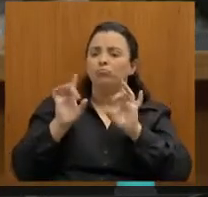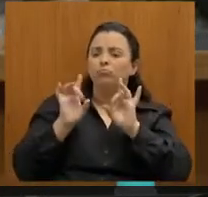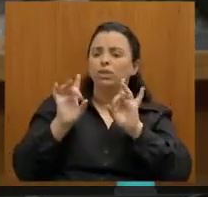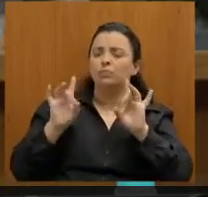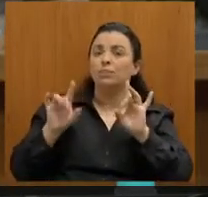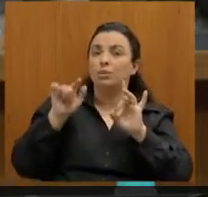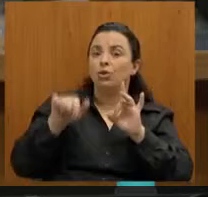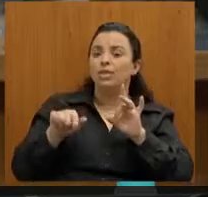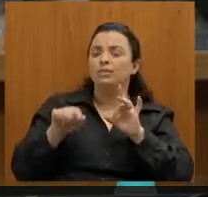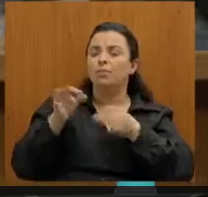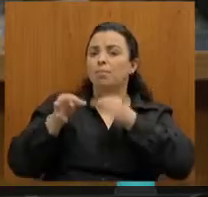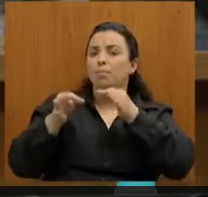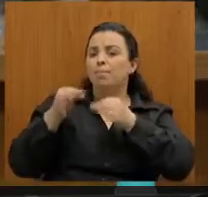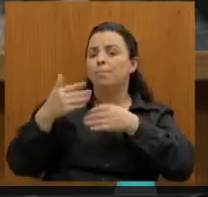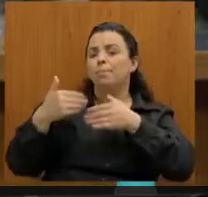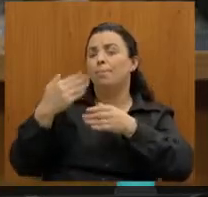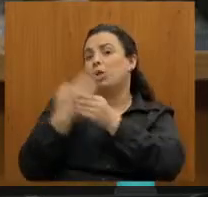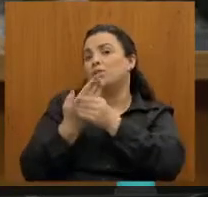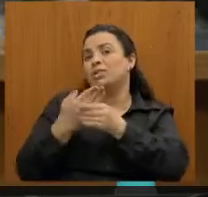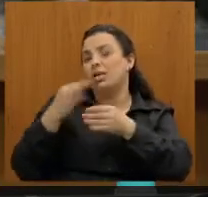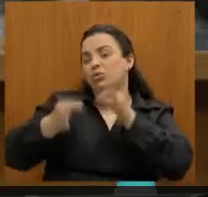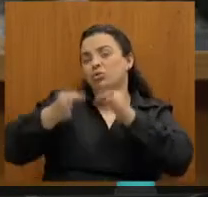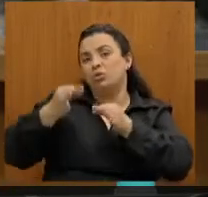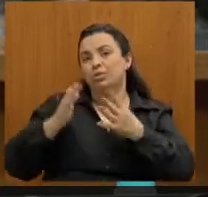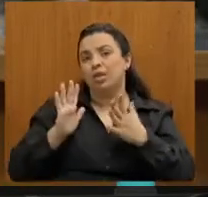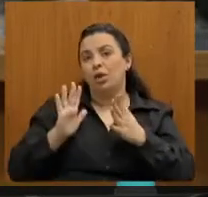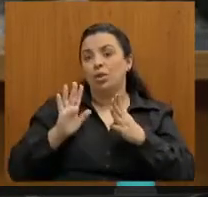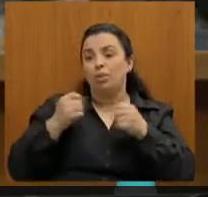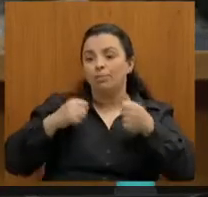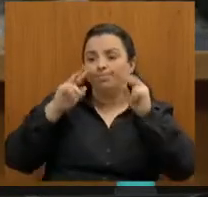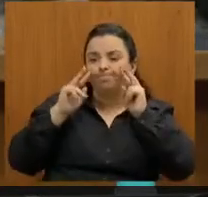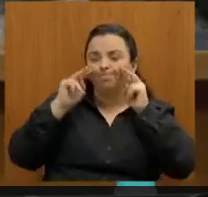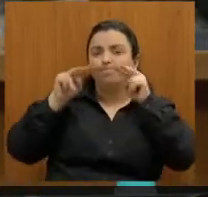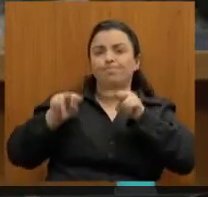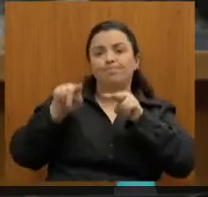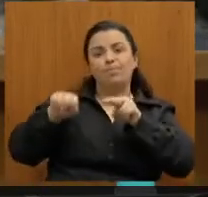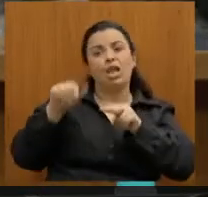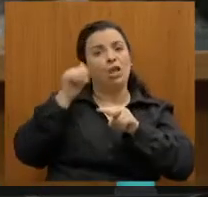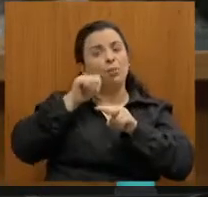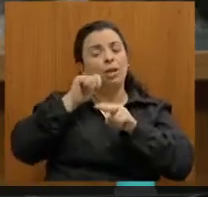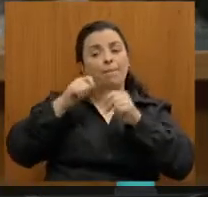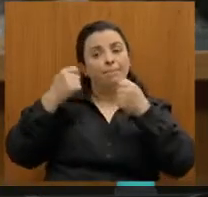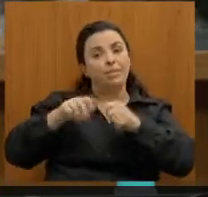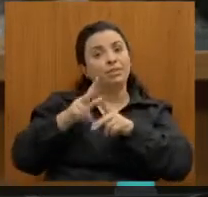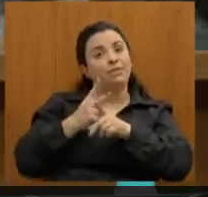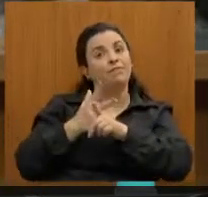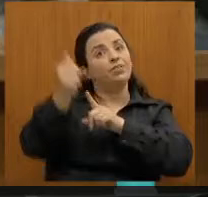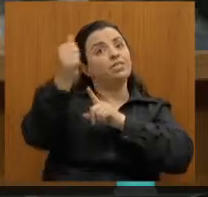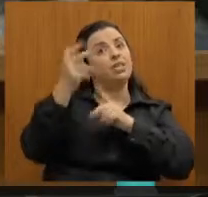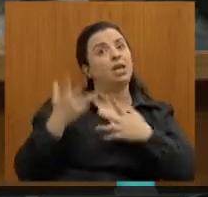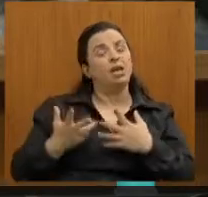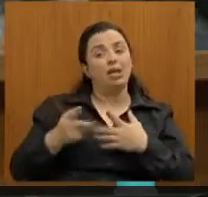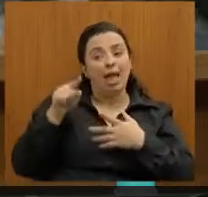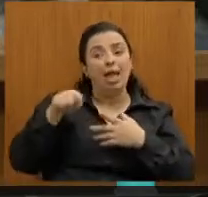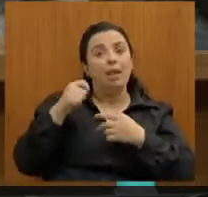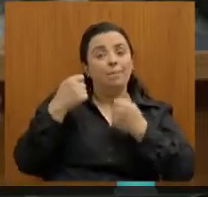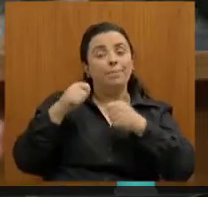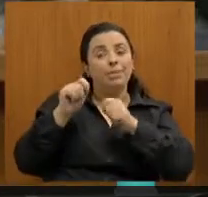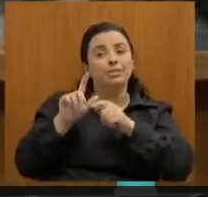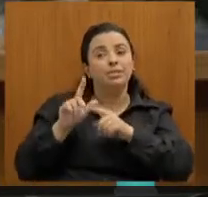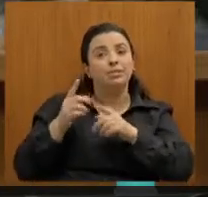olhe para esta mulher com o olhar de quem precisa sair da situação e a medida judicial